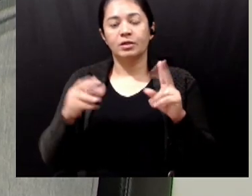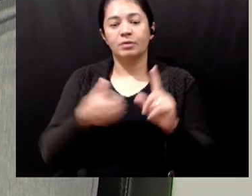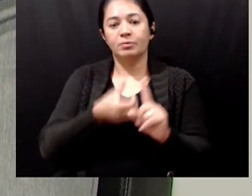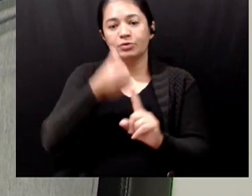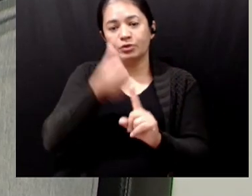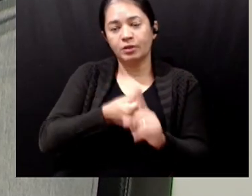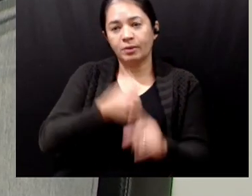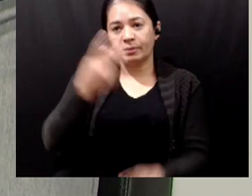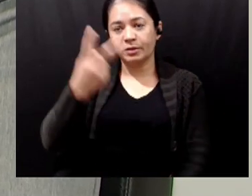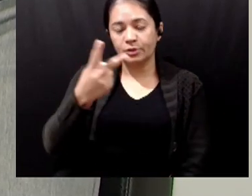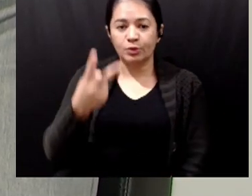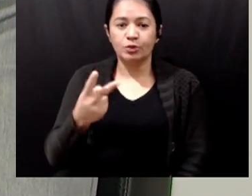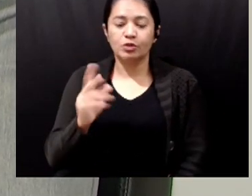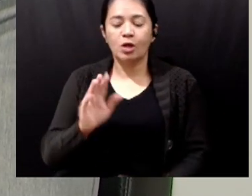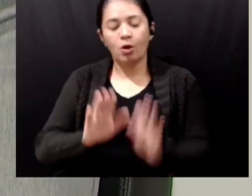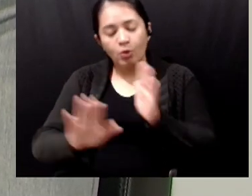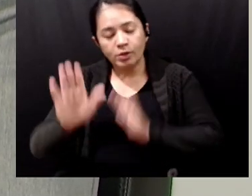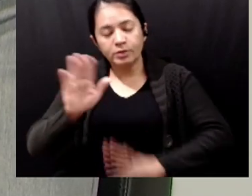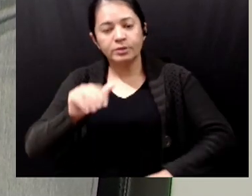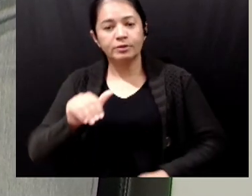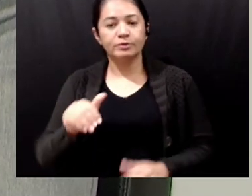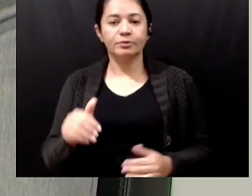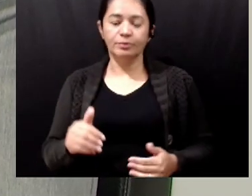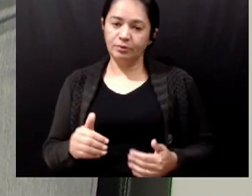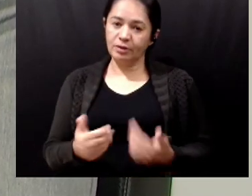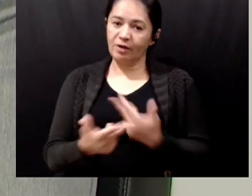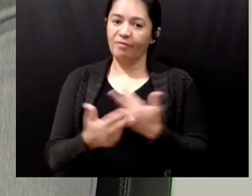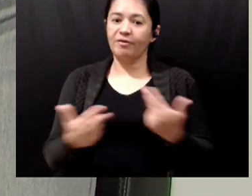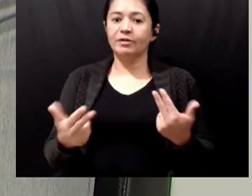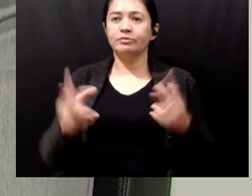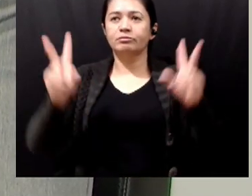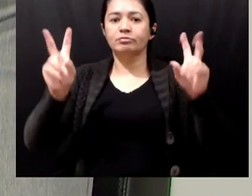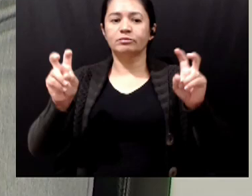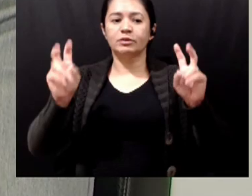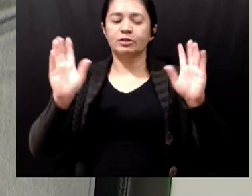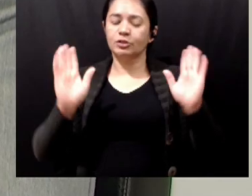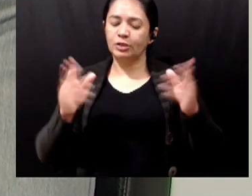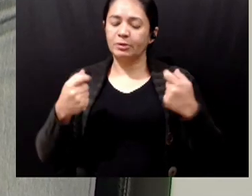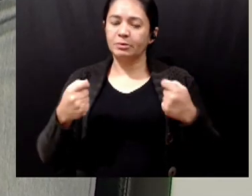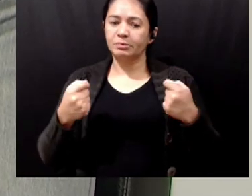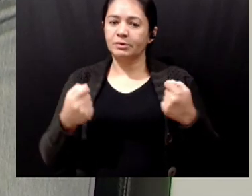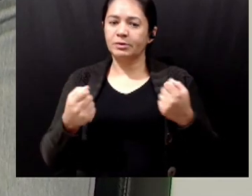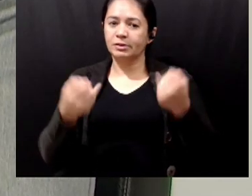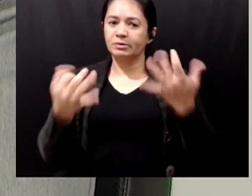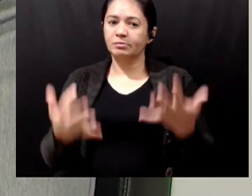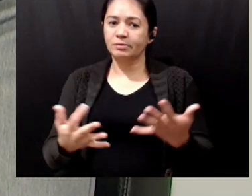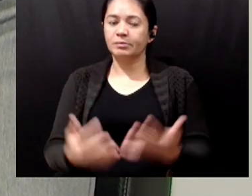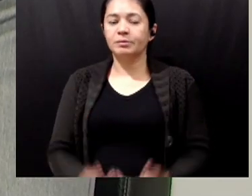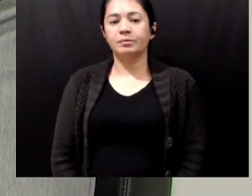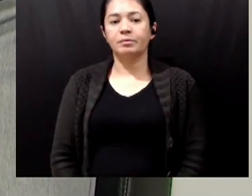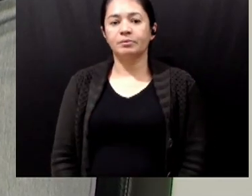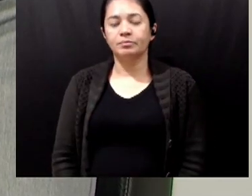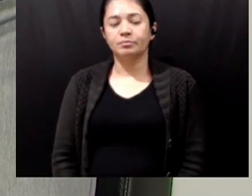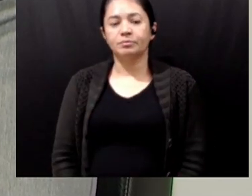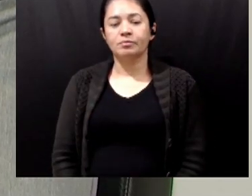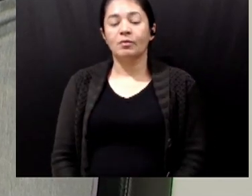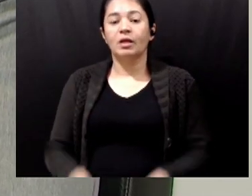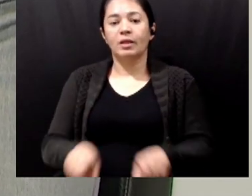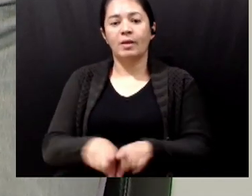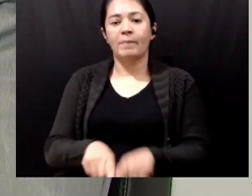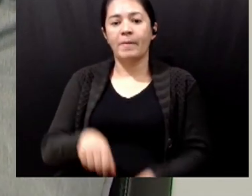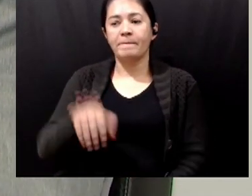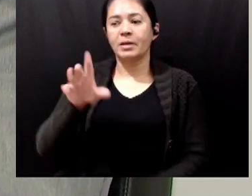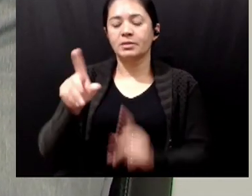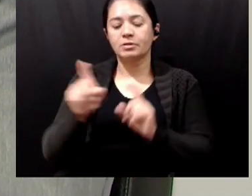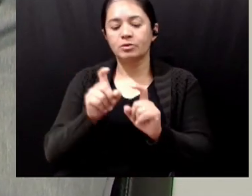cuidadoso com relação a vários temas que temos que abordar, conforme eu já disse. e procuraremos ter mais reuniões, né?